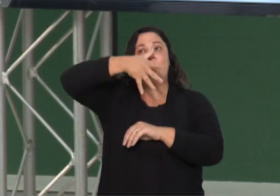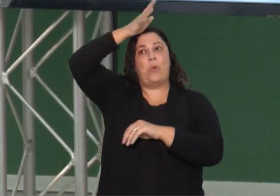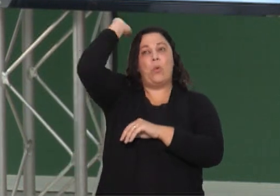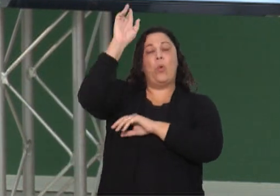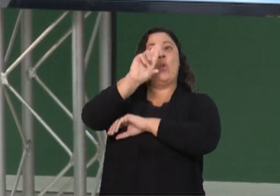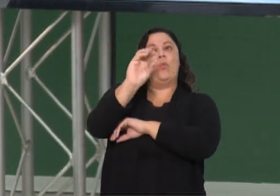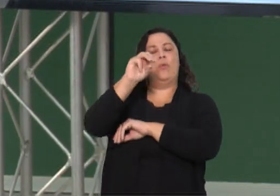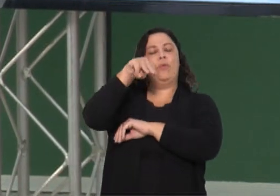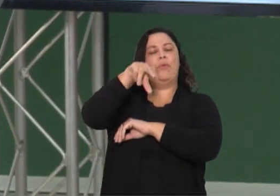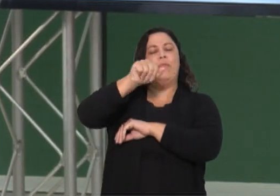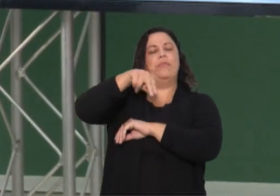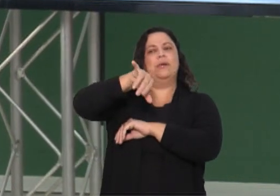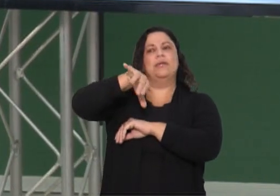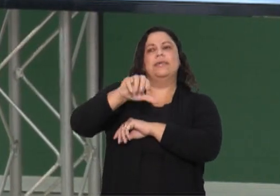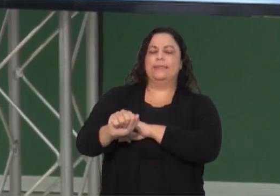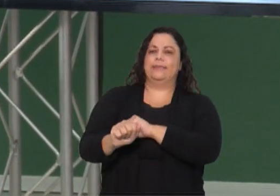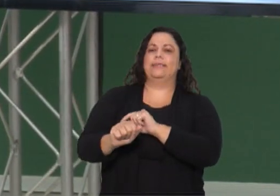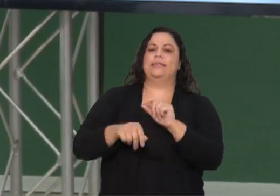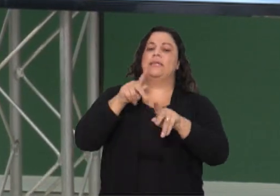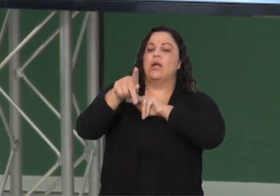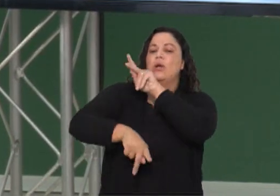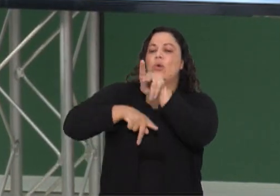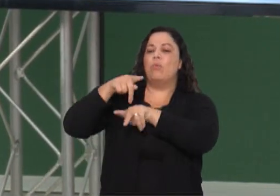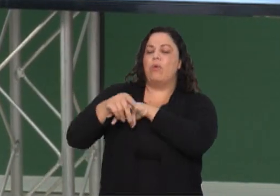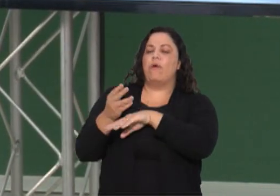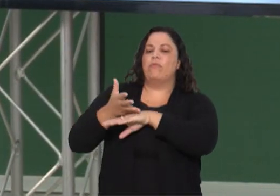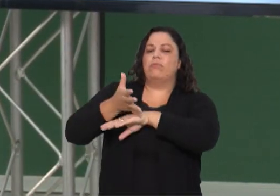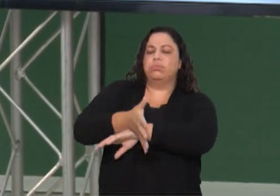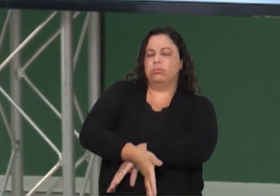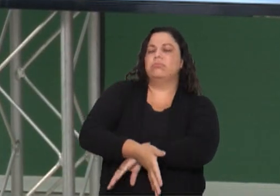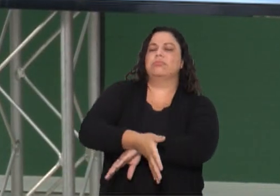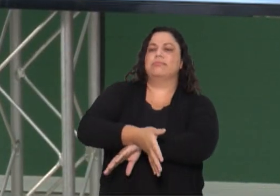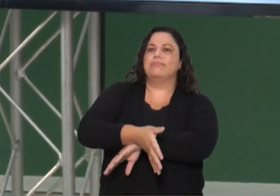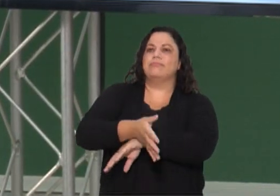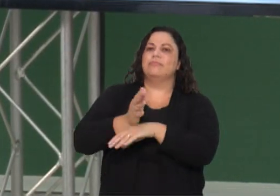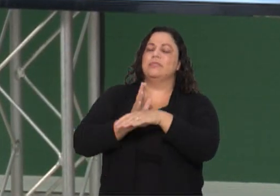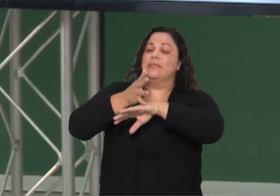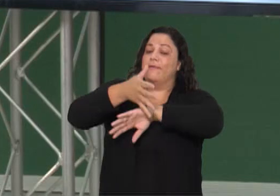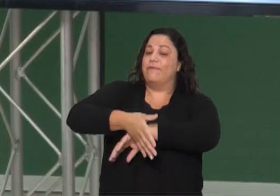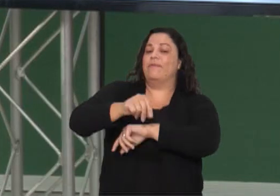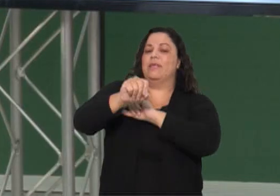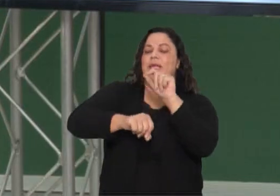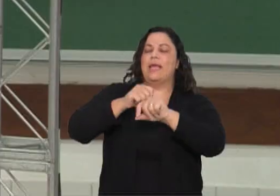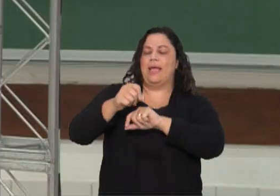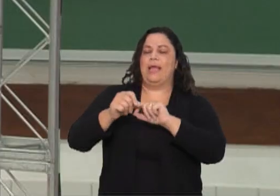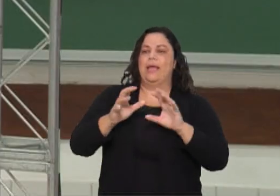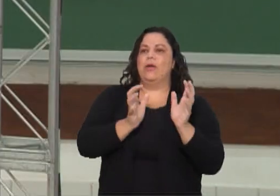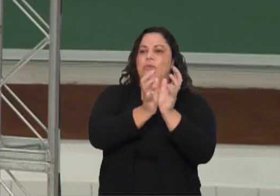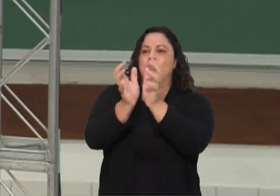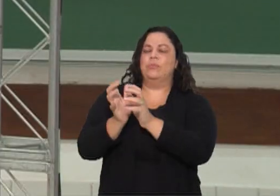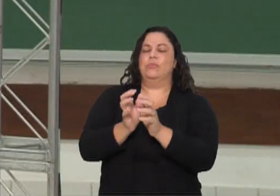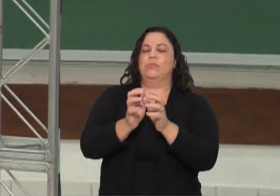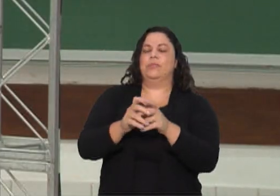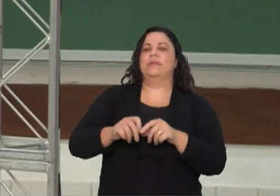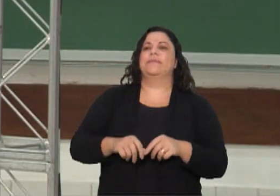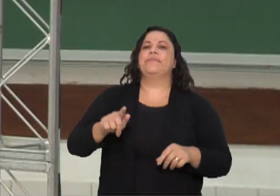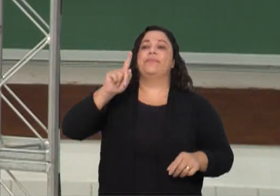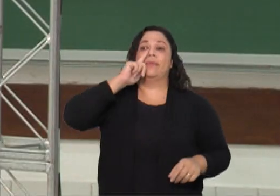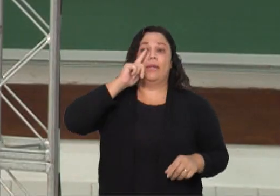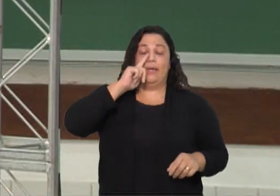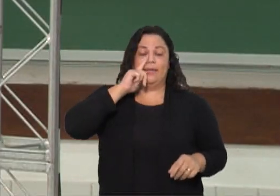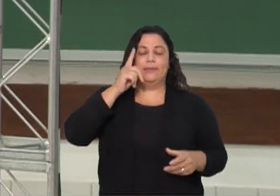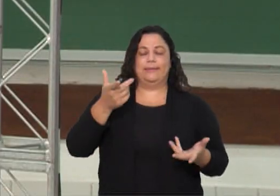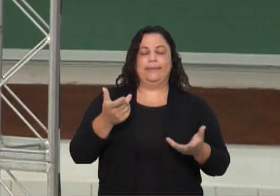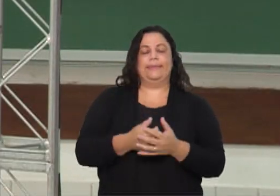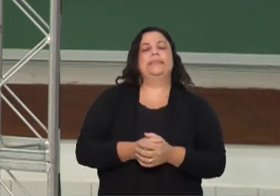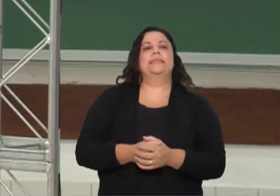cada dos povos que fundaram, povos que migraram, indo-europeus que migraram para a região da Grécia Antiga. A galera da música também